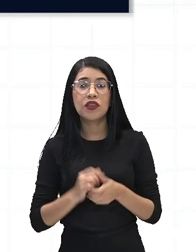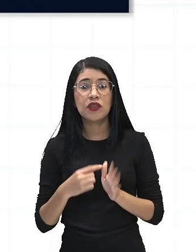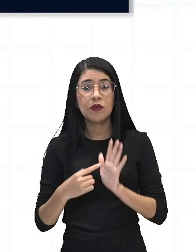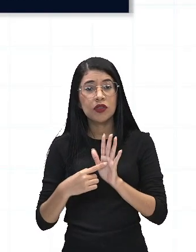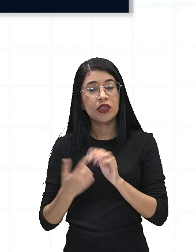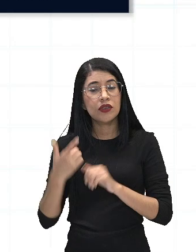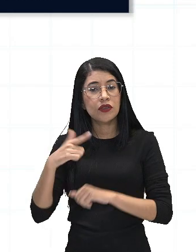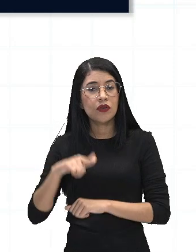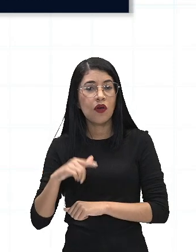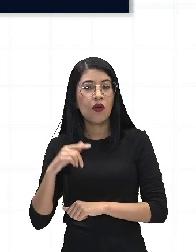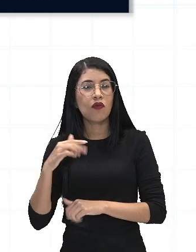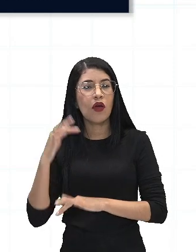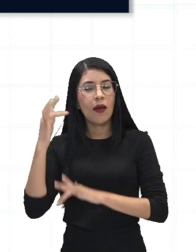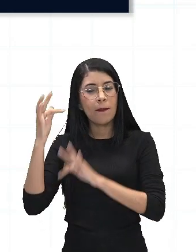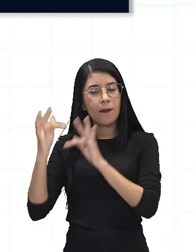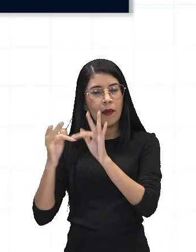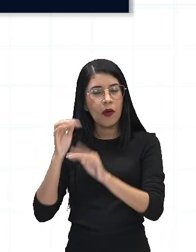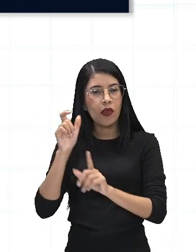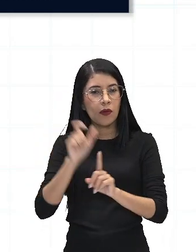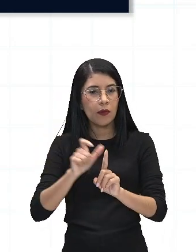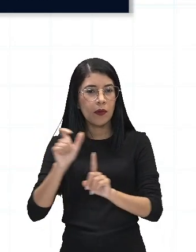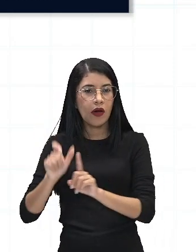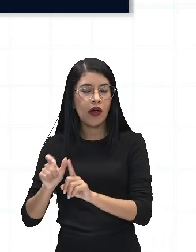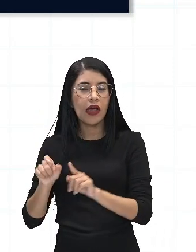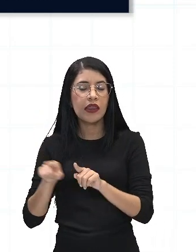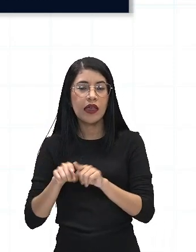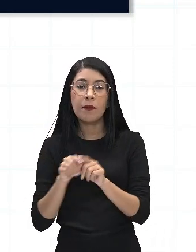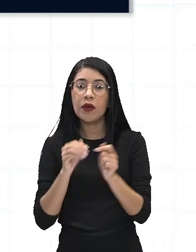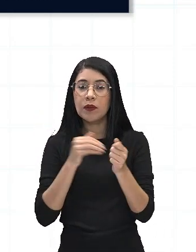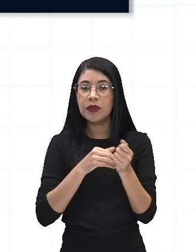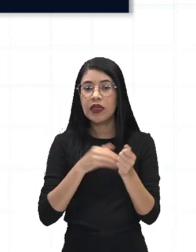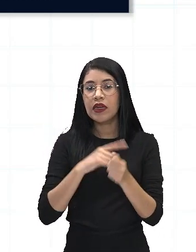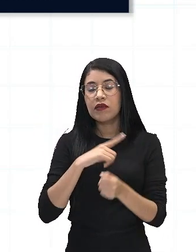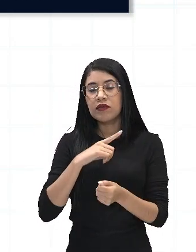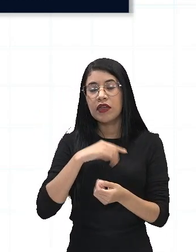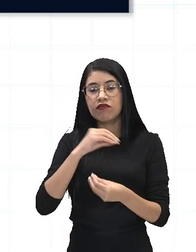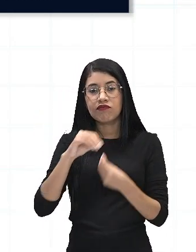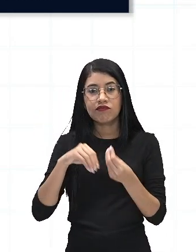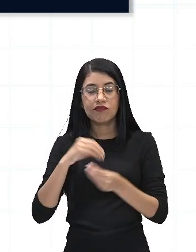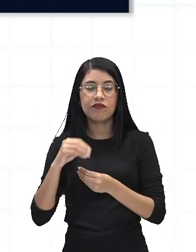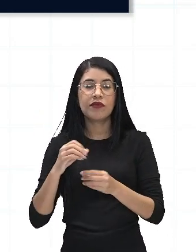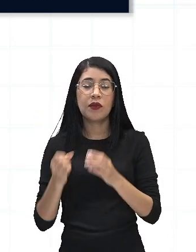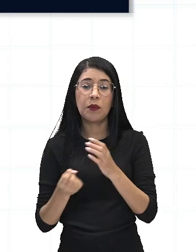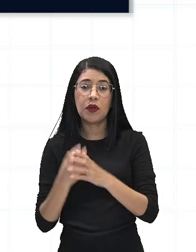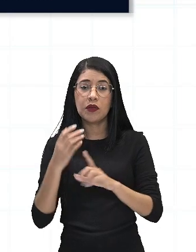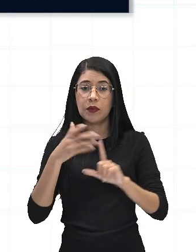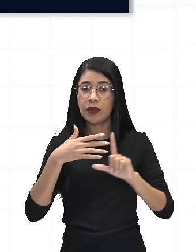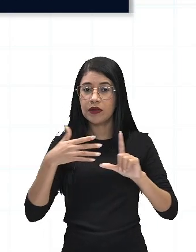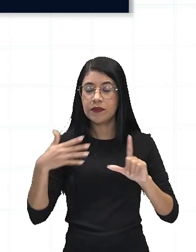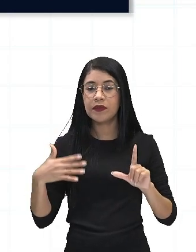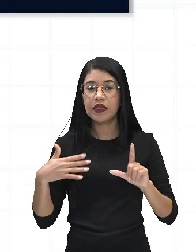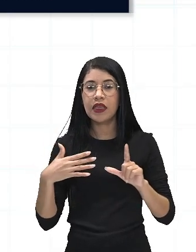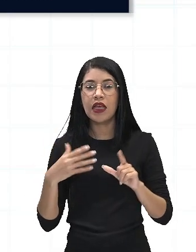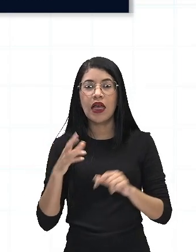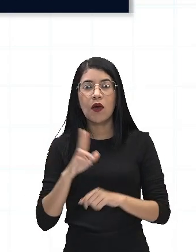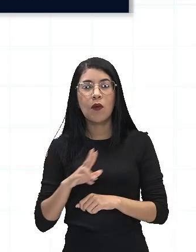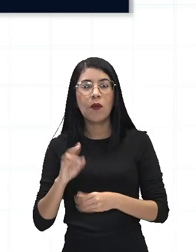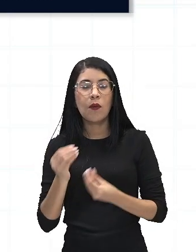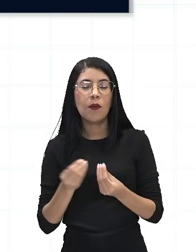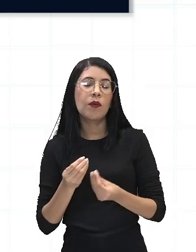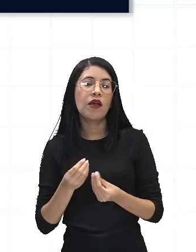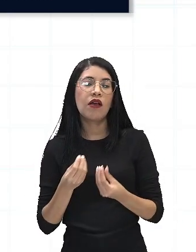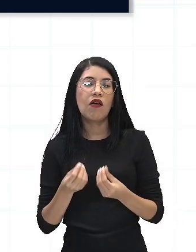nosso folclore e o fator mistério que as envolve, a produção da Netflix usa o suspense e a trama policial